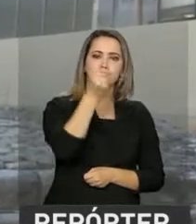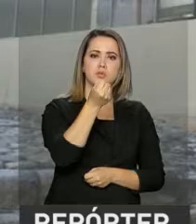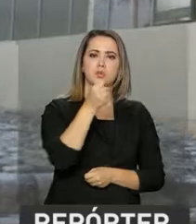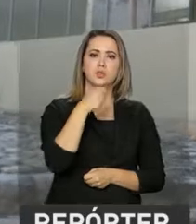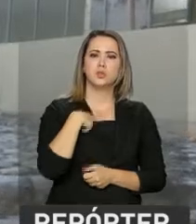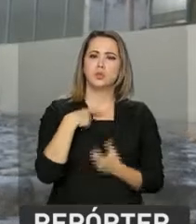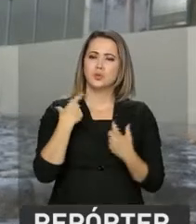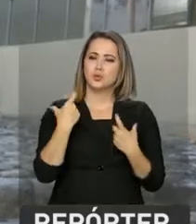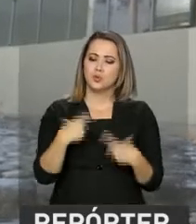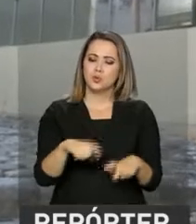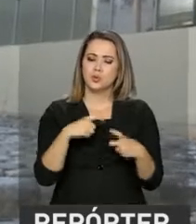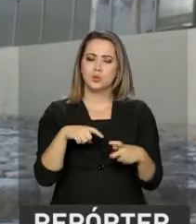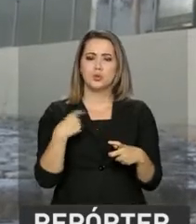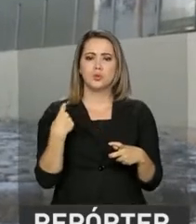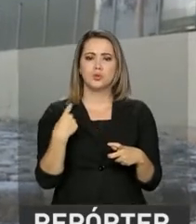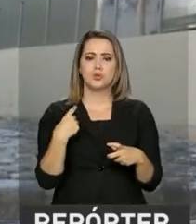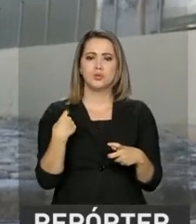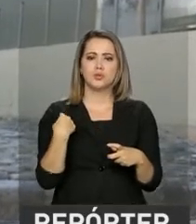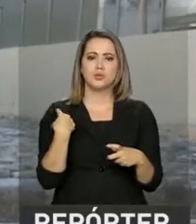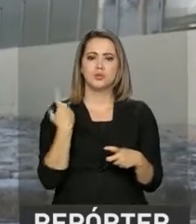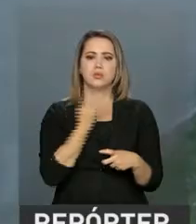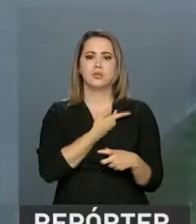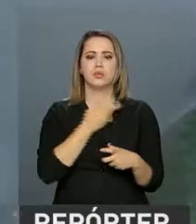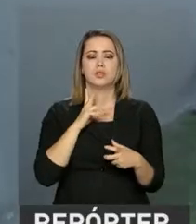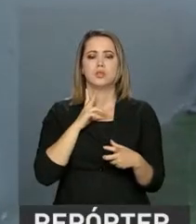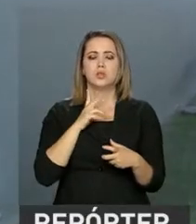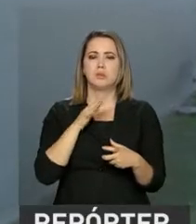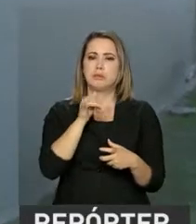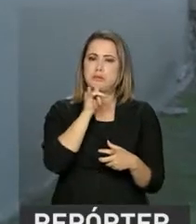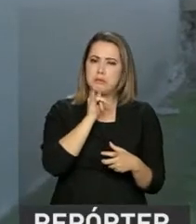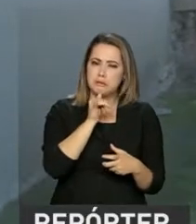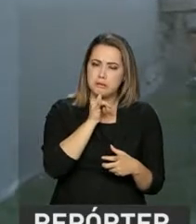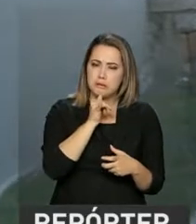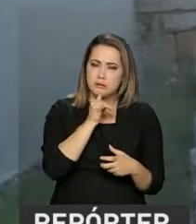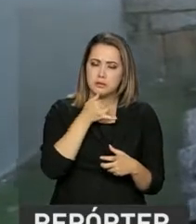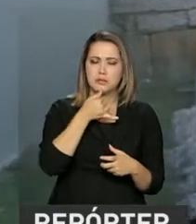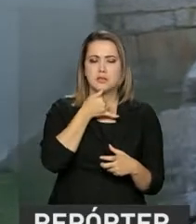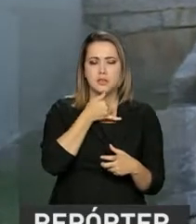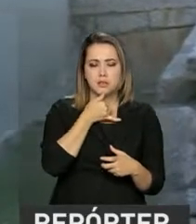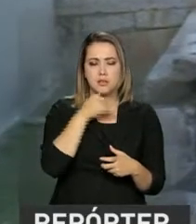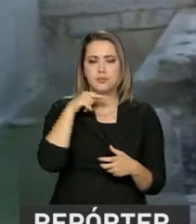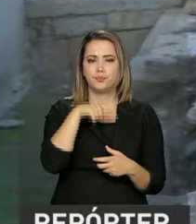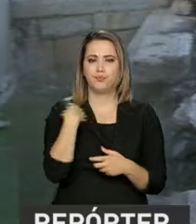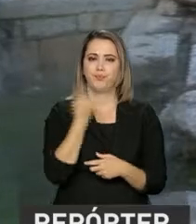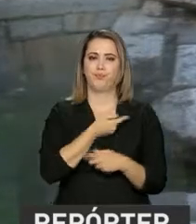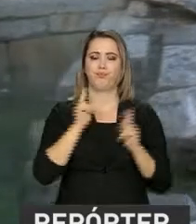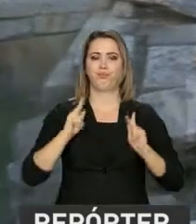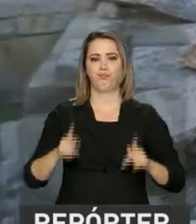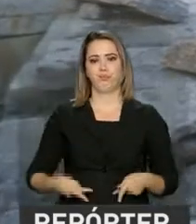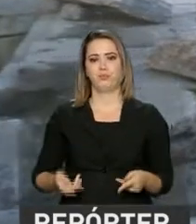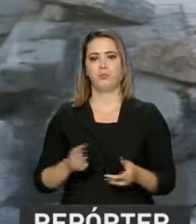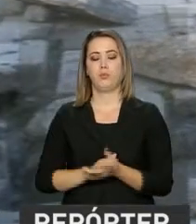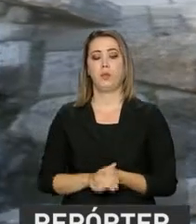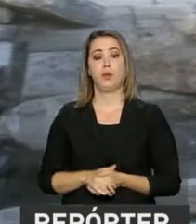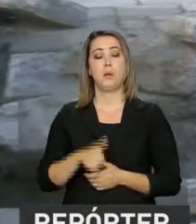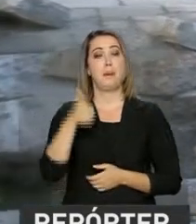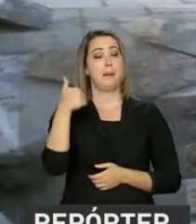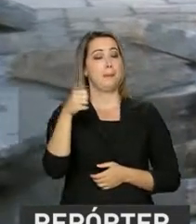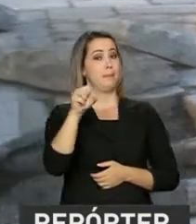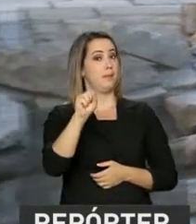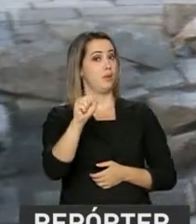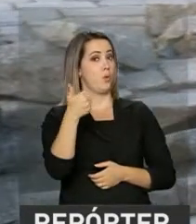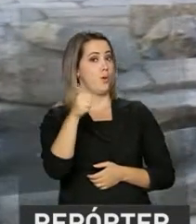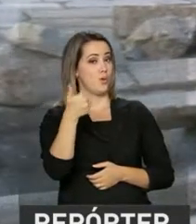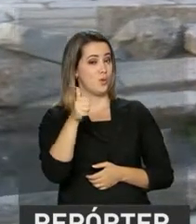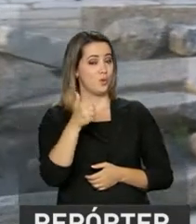né da nossa humanidade o cais do valongo foi construída em 1811 e recebeu